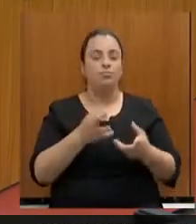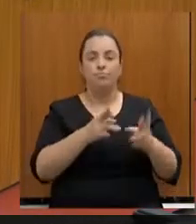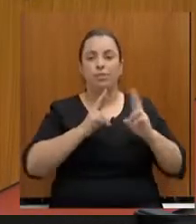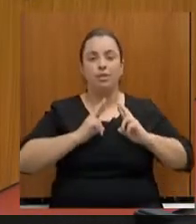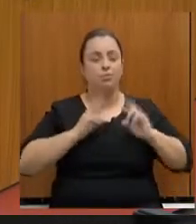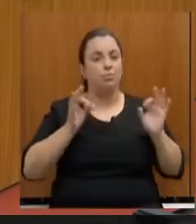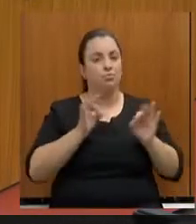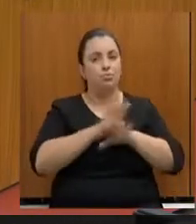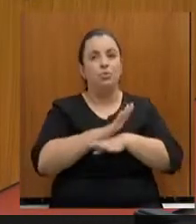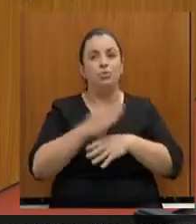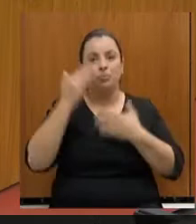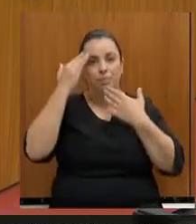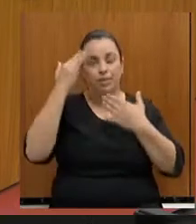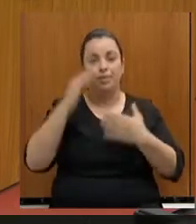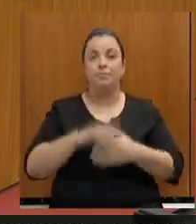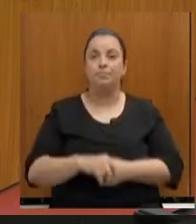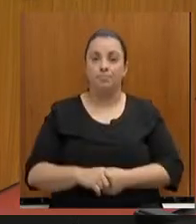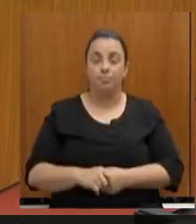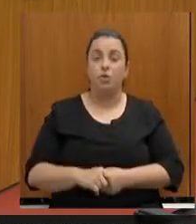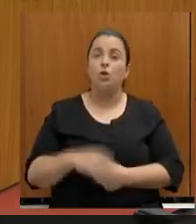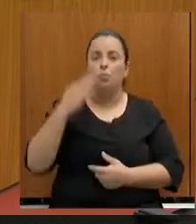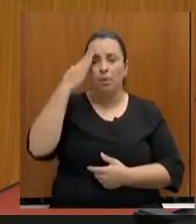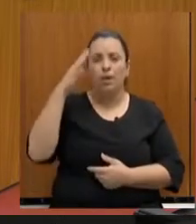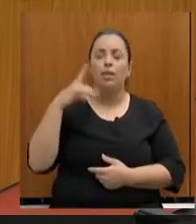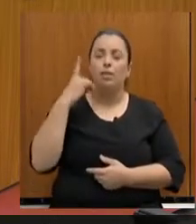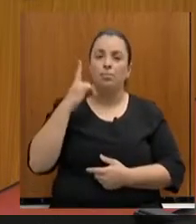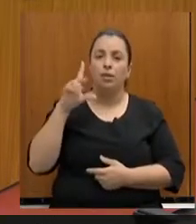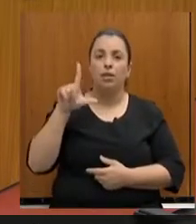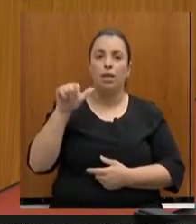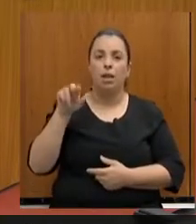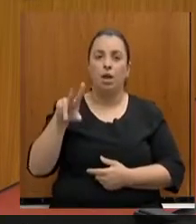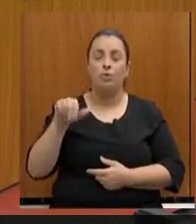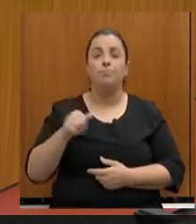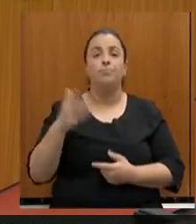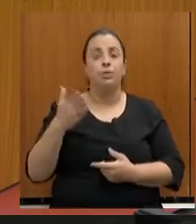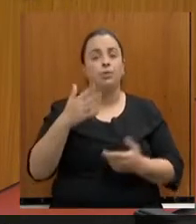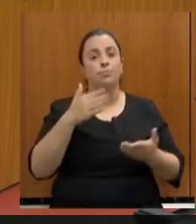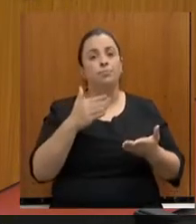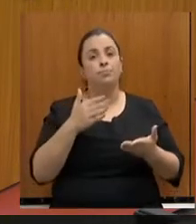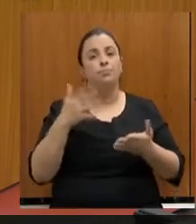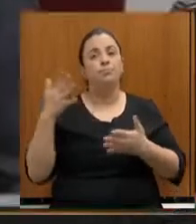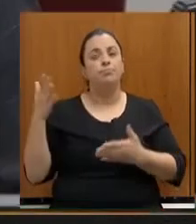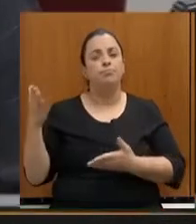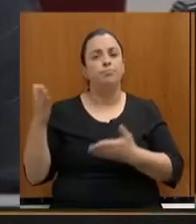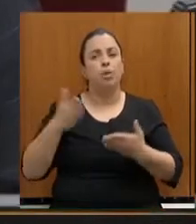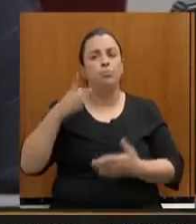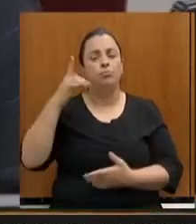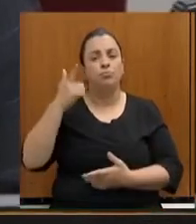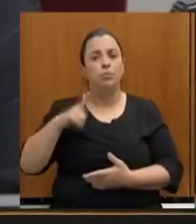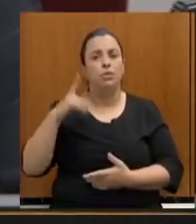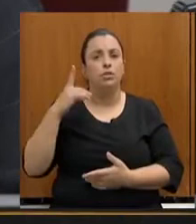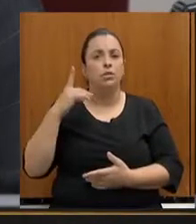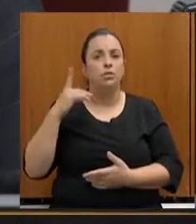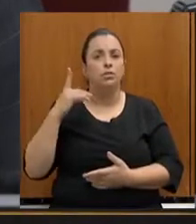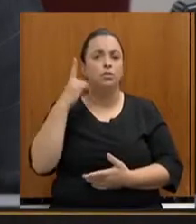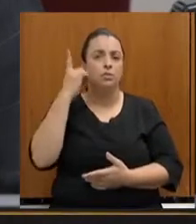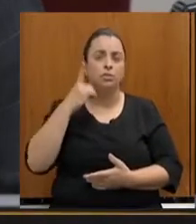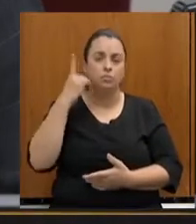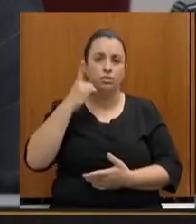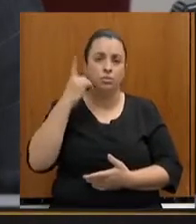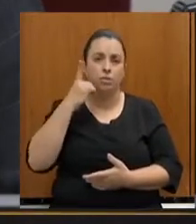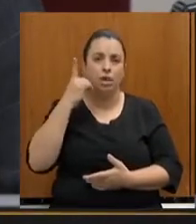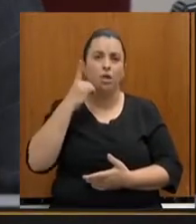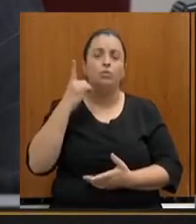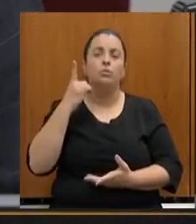obrigada é obrigado a votar Laura Serrano eu passo as palavras passo a palavra para com suas